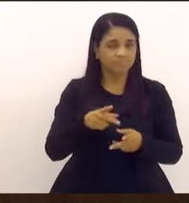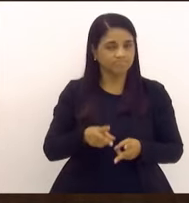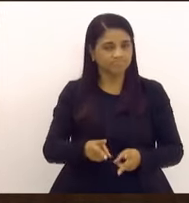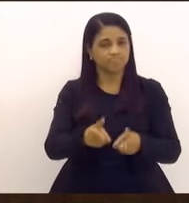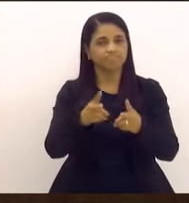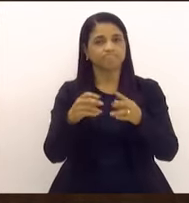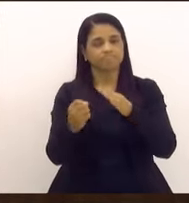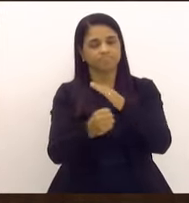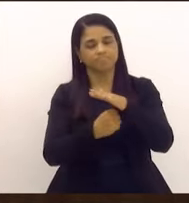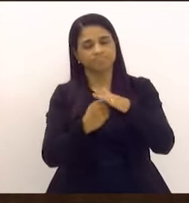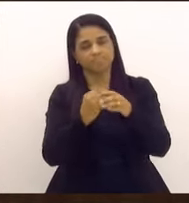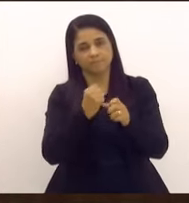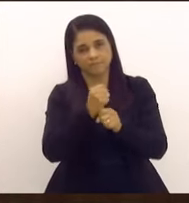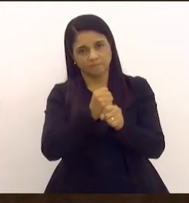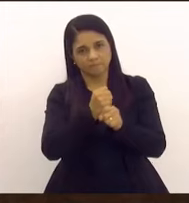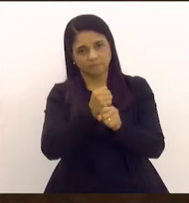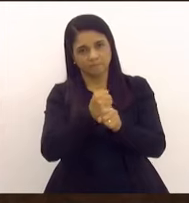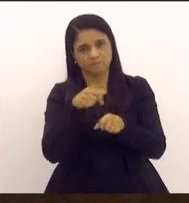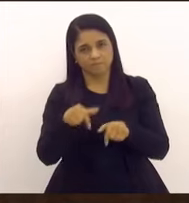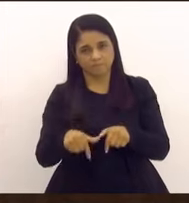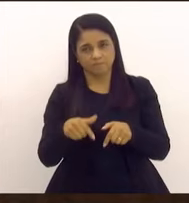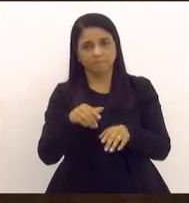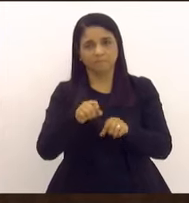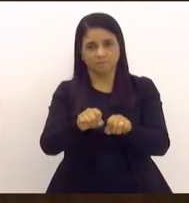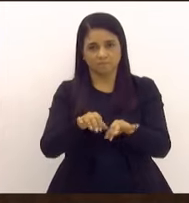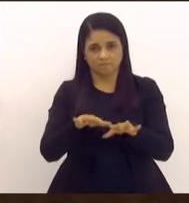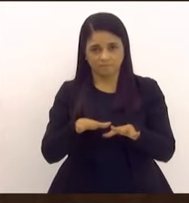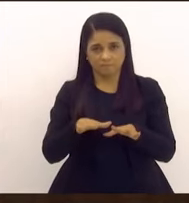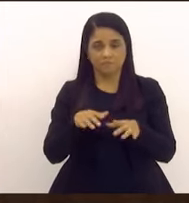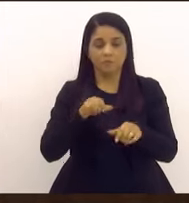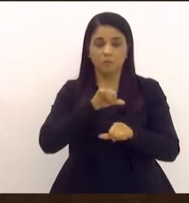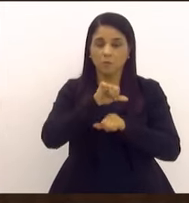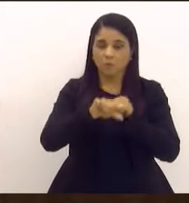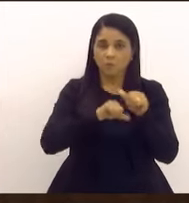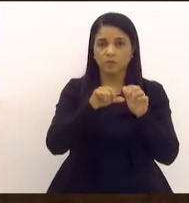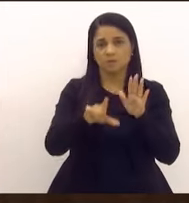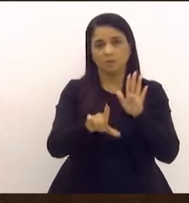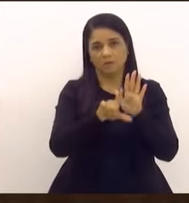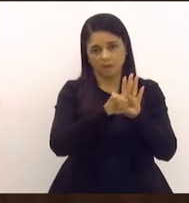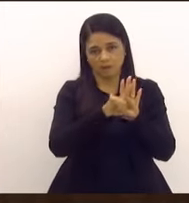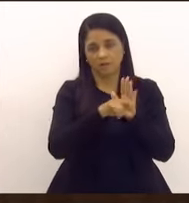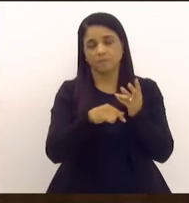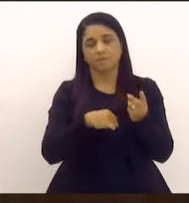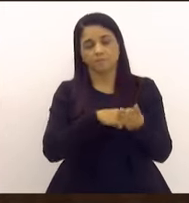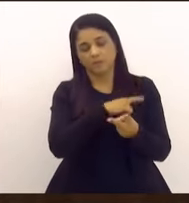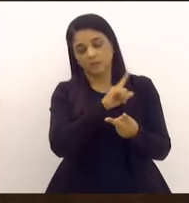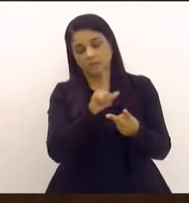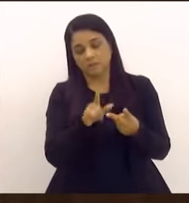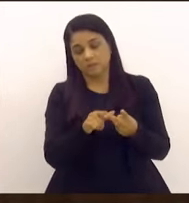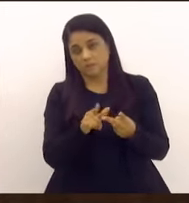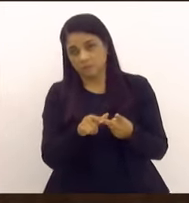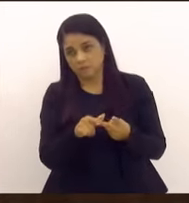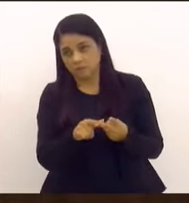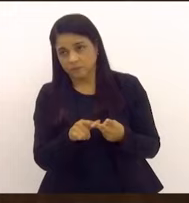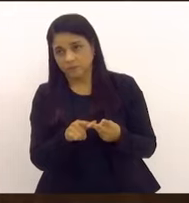tramitou aqui na casa. Nós estamos pontualmente alterando esta lei. E, em segundo